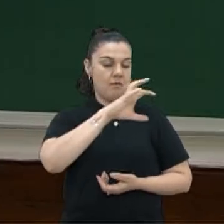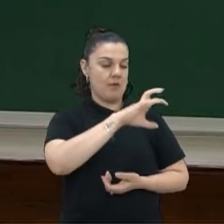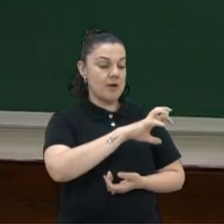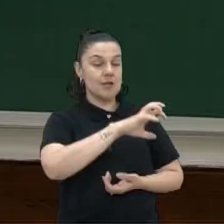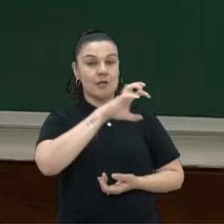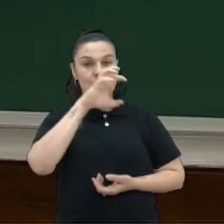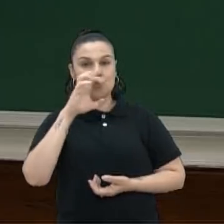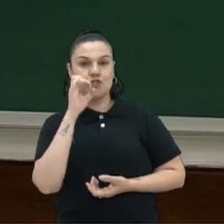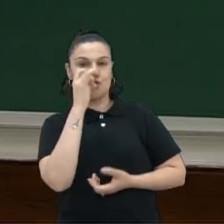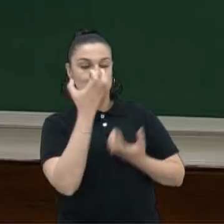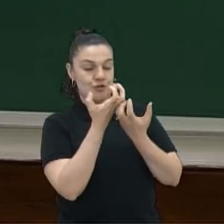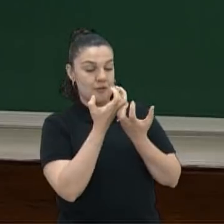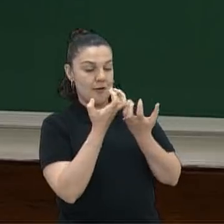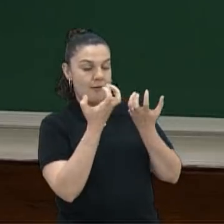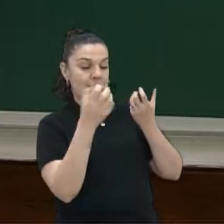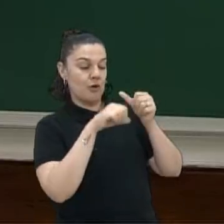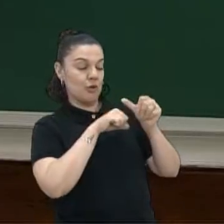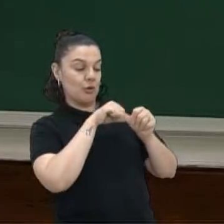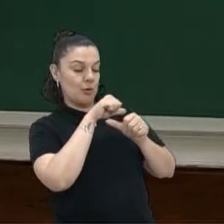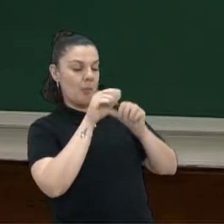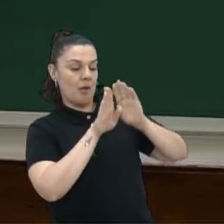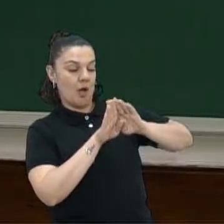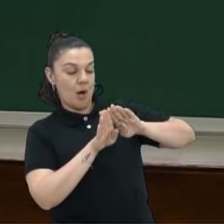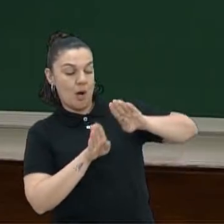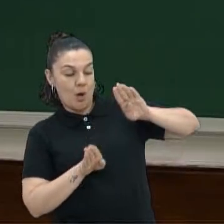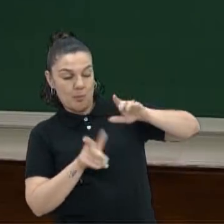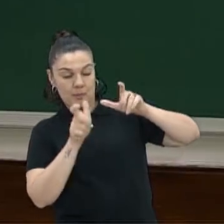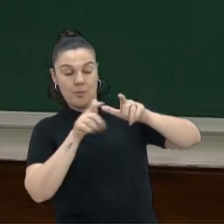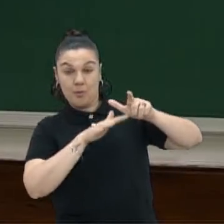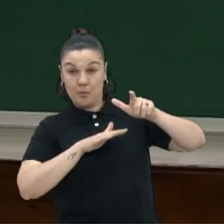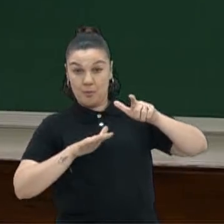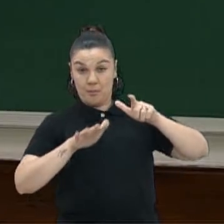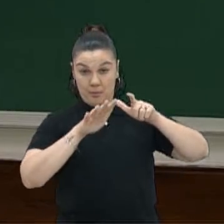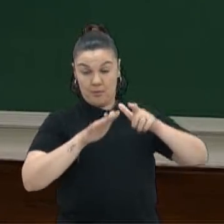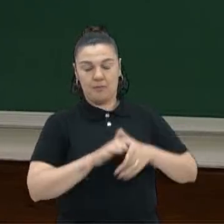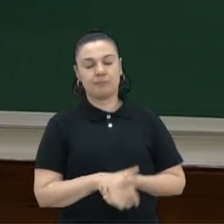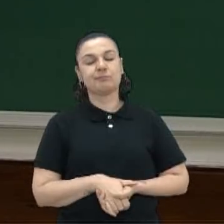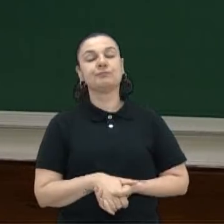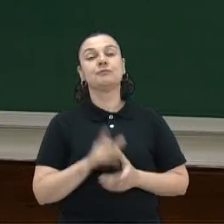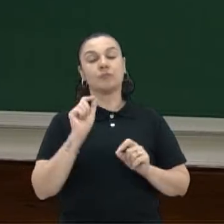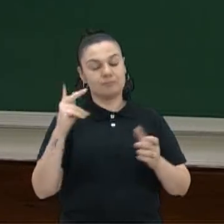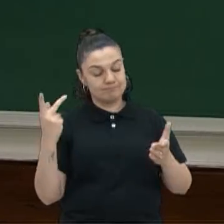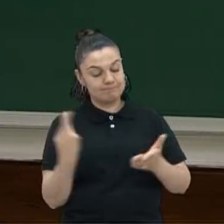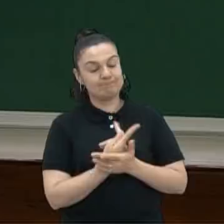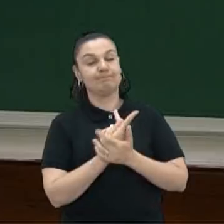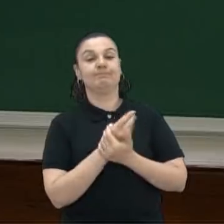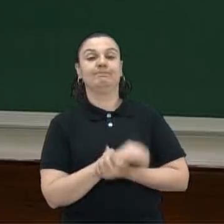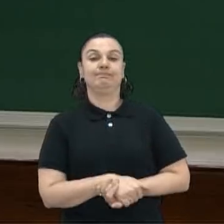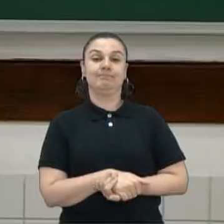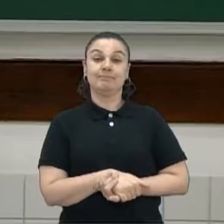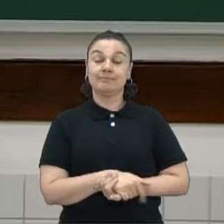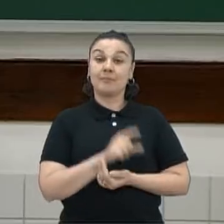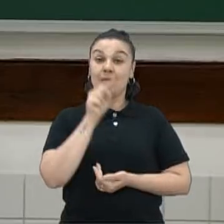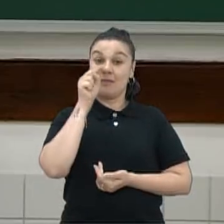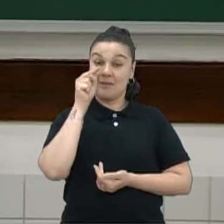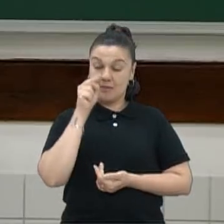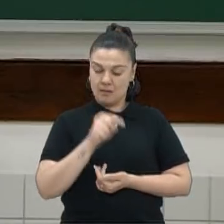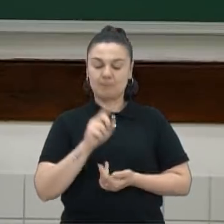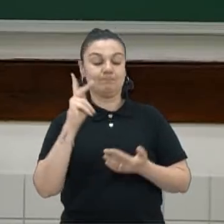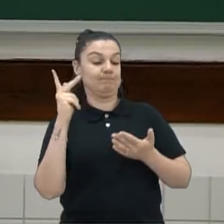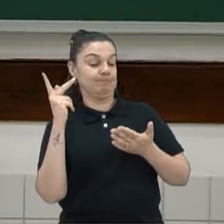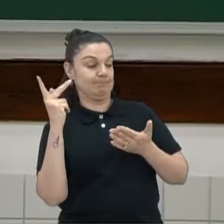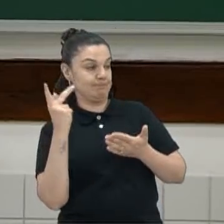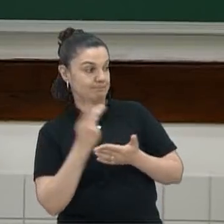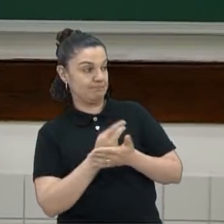a vegetação ou altera a cobertura vegetal de um determinado lugar, ele gera impacto. E esse